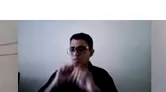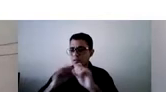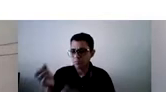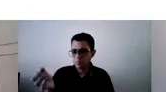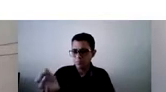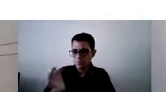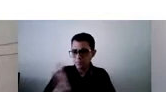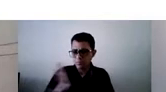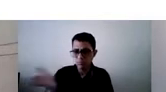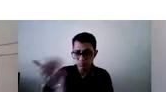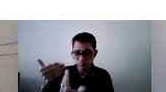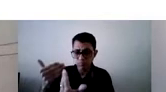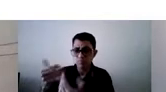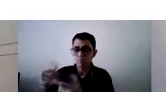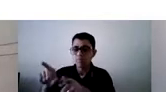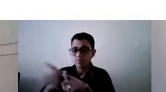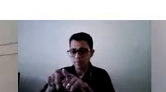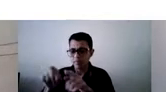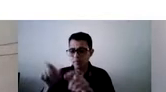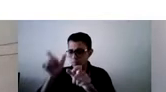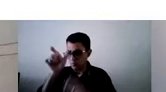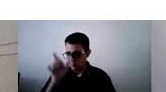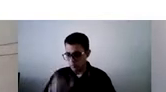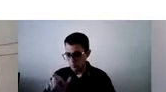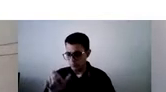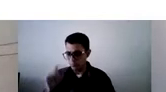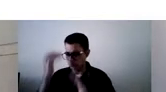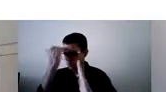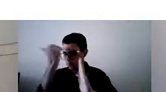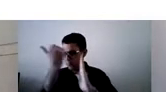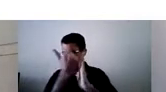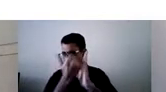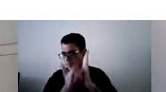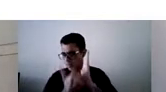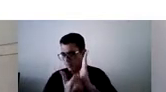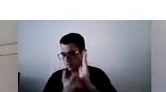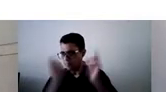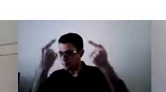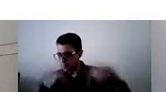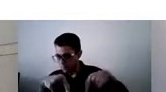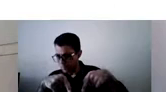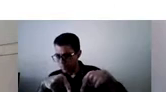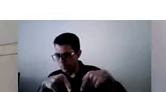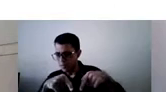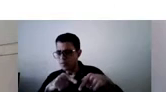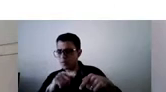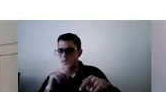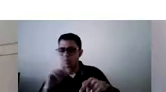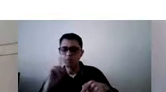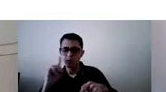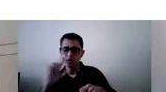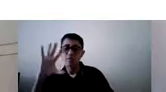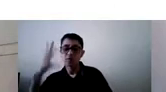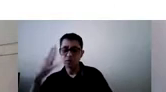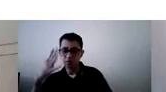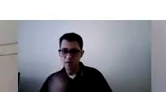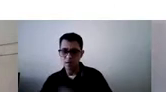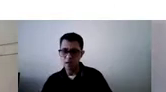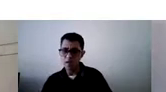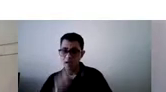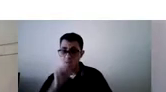influenciam diretamente na maneira de se comportar, agir de frente aos desafios e situações do cotidiano.